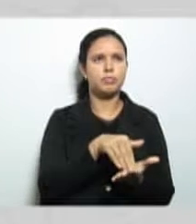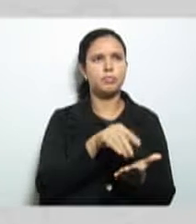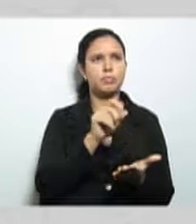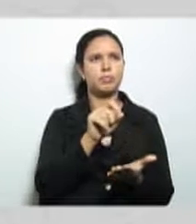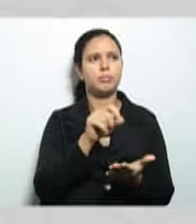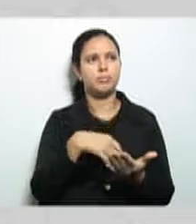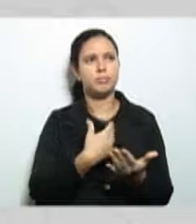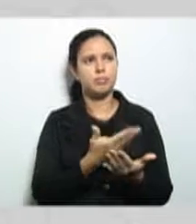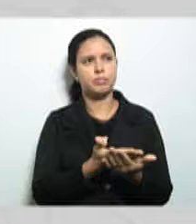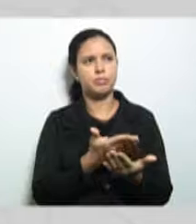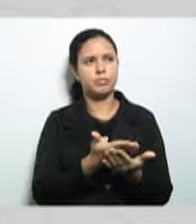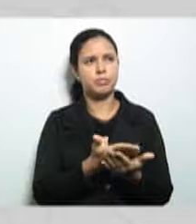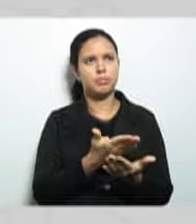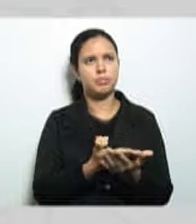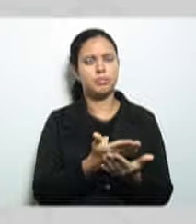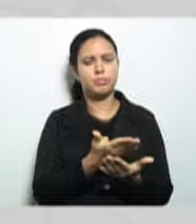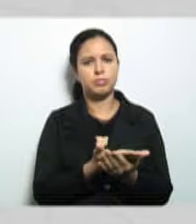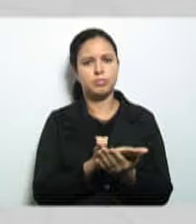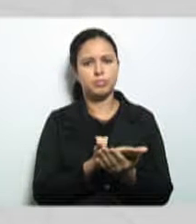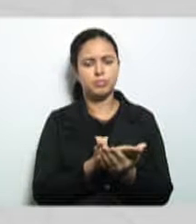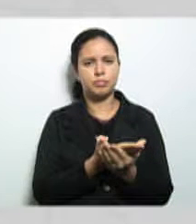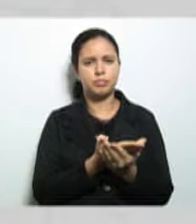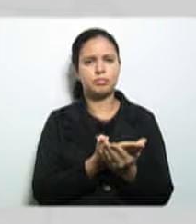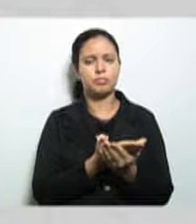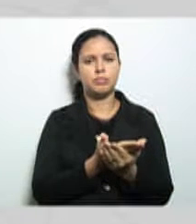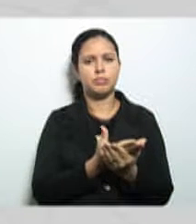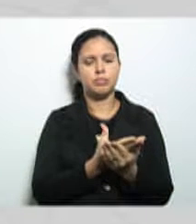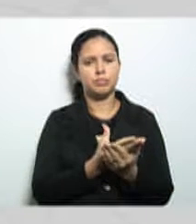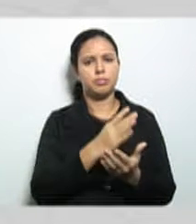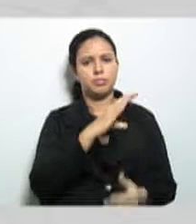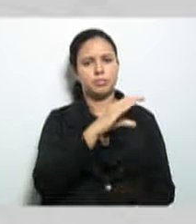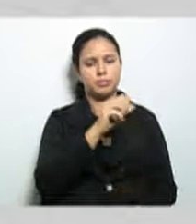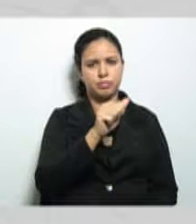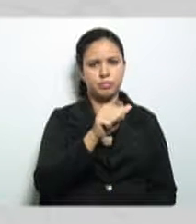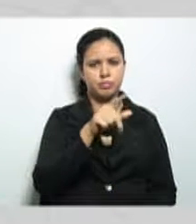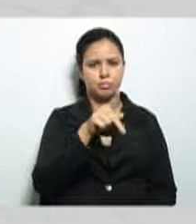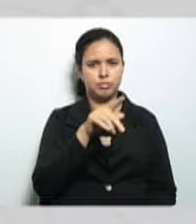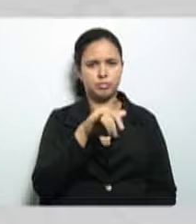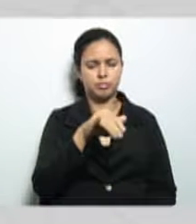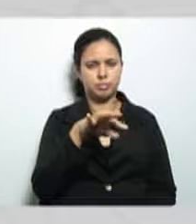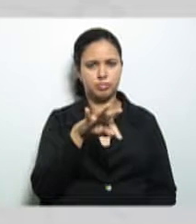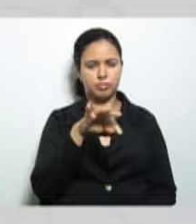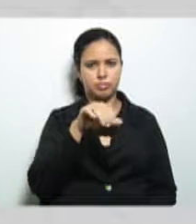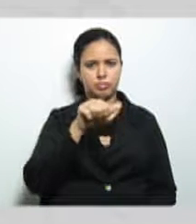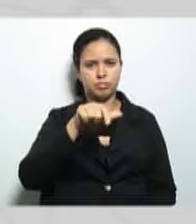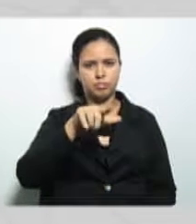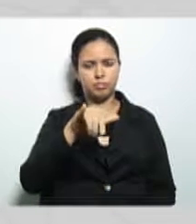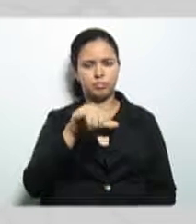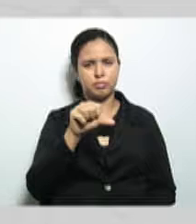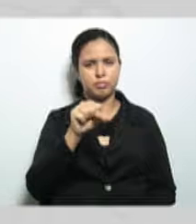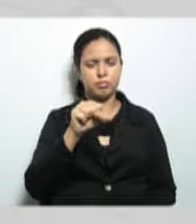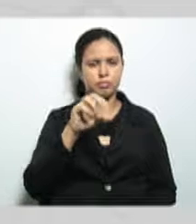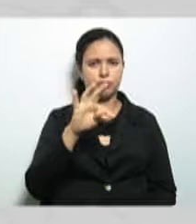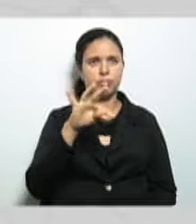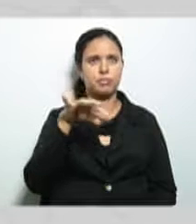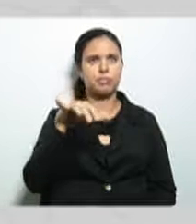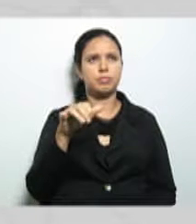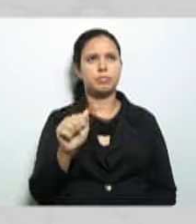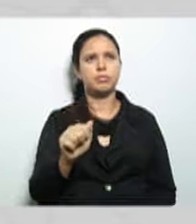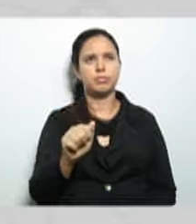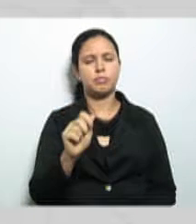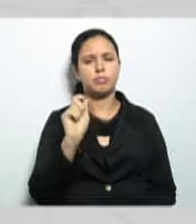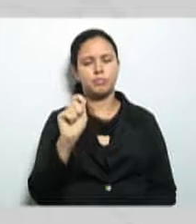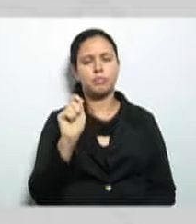nós estudamos o modo de produção capitalista, que é o nosso modelo atual de produção.